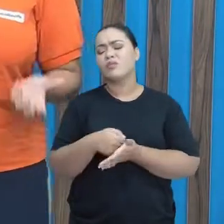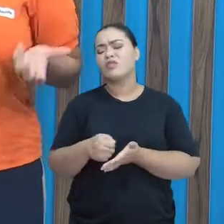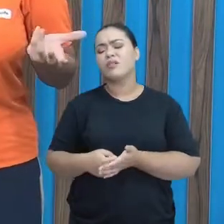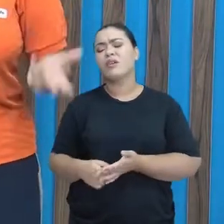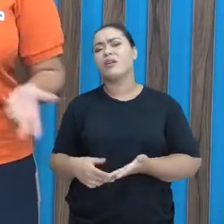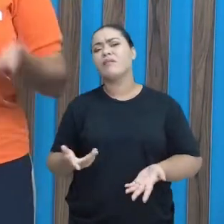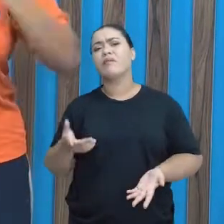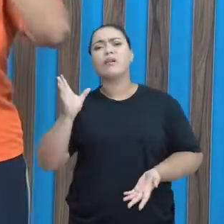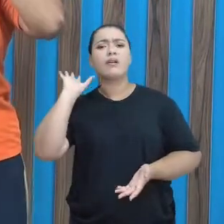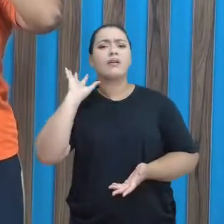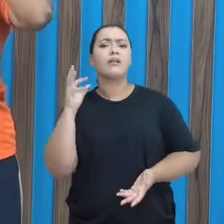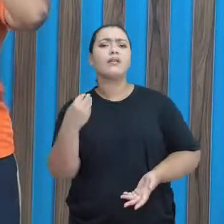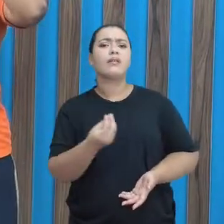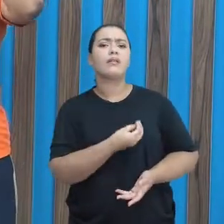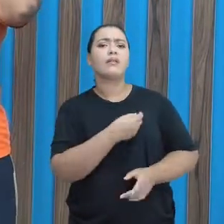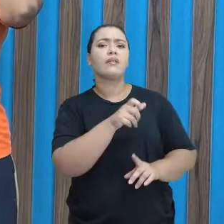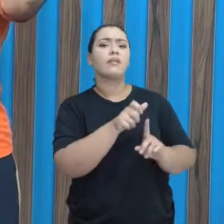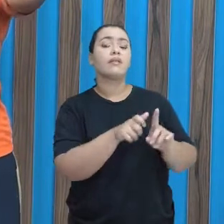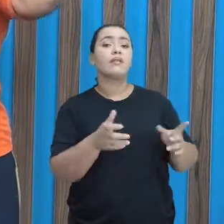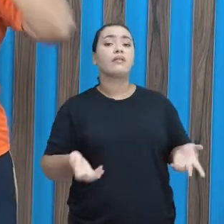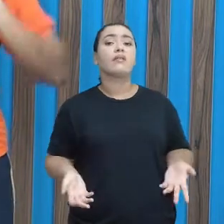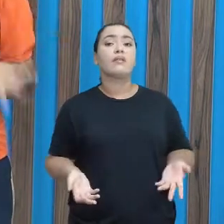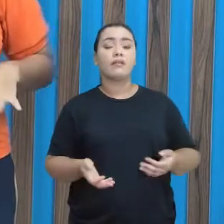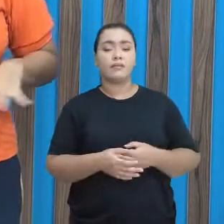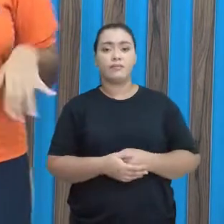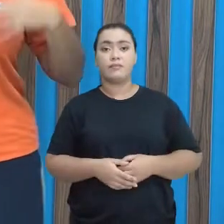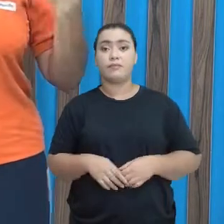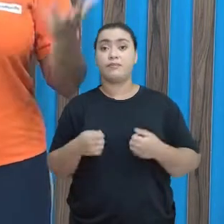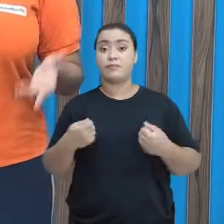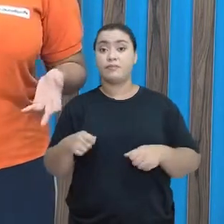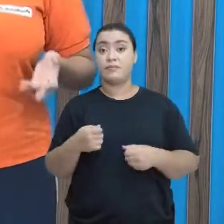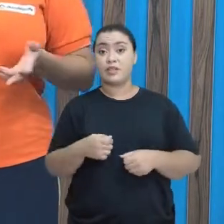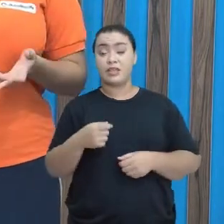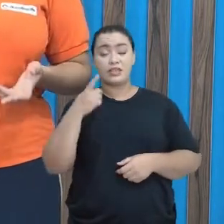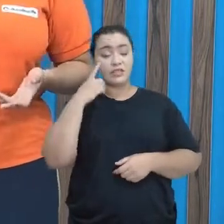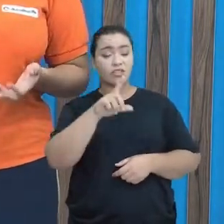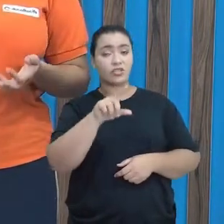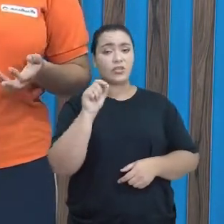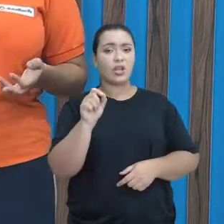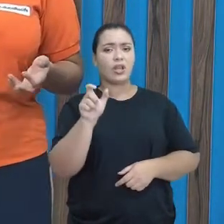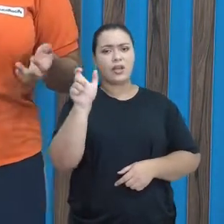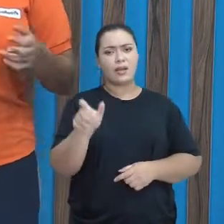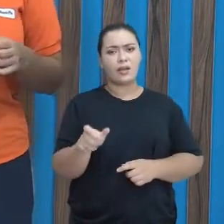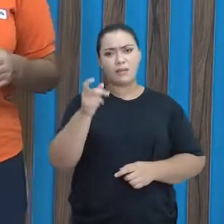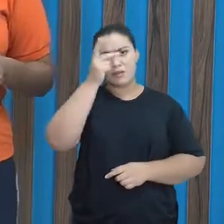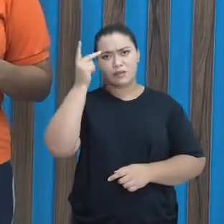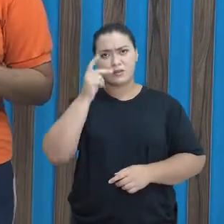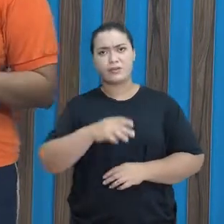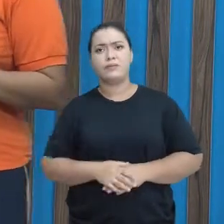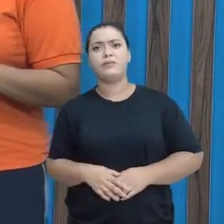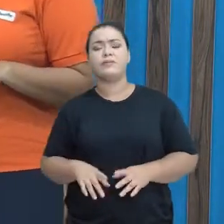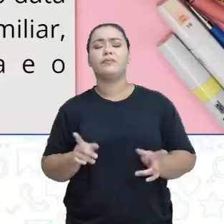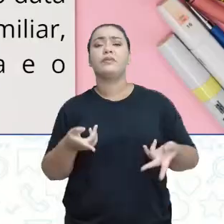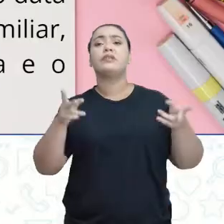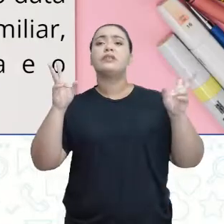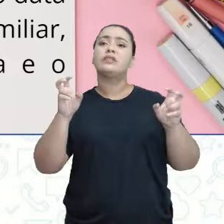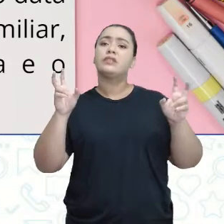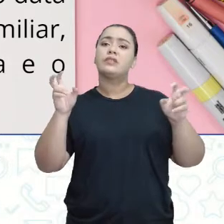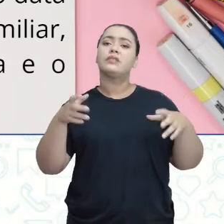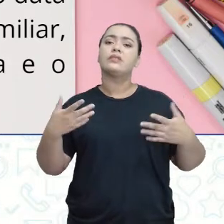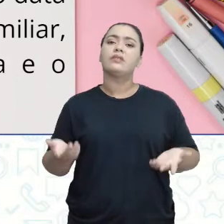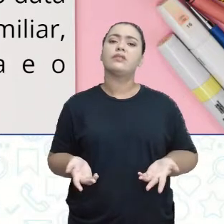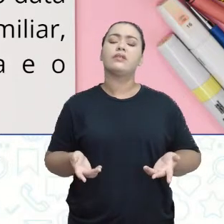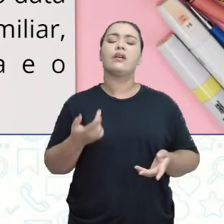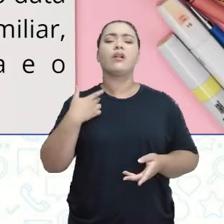biografia? Primeiro passo, como sempre, é escolher o sujeito a ser biografado, né? Então, a gente precisa pensar em um título,